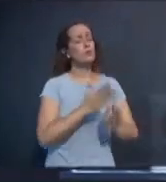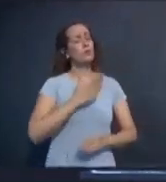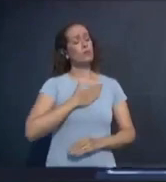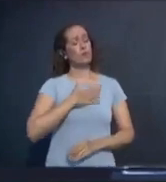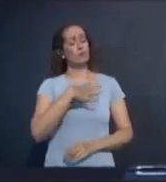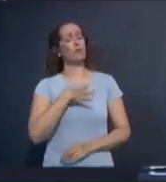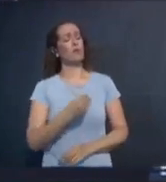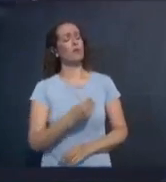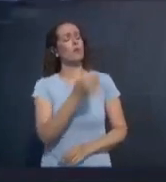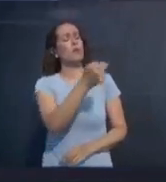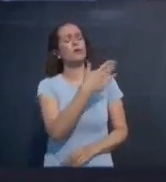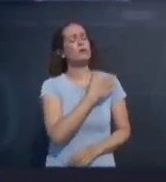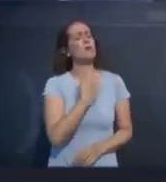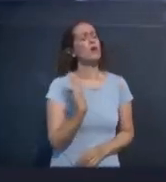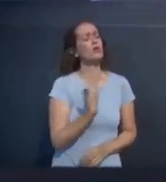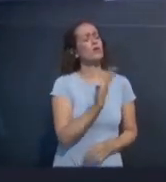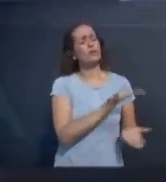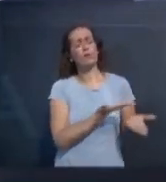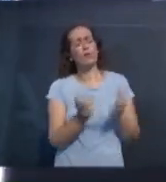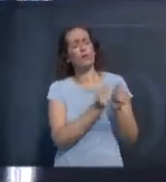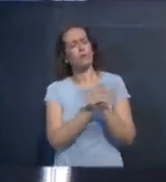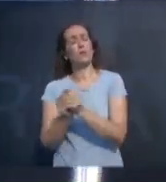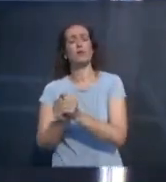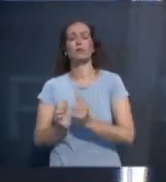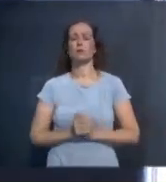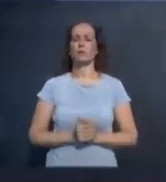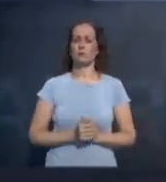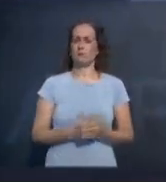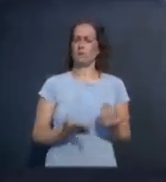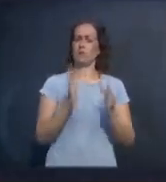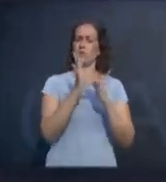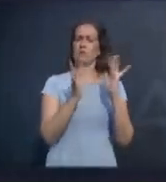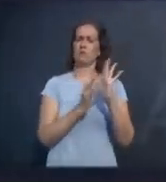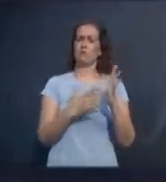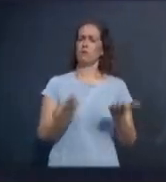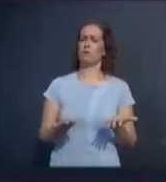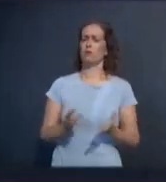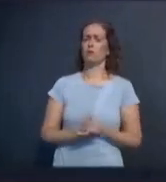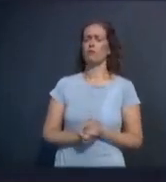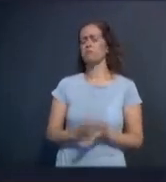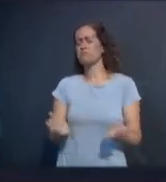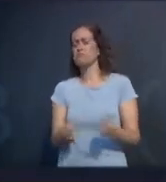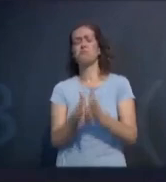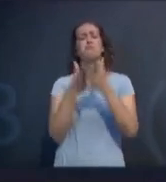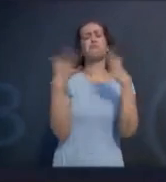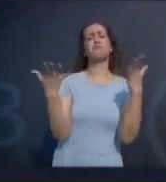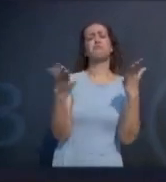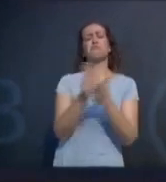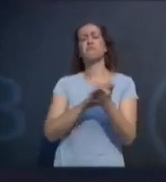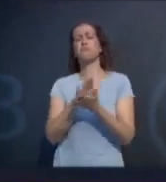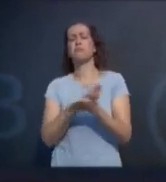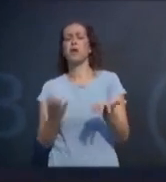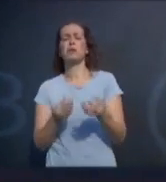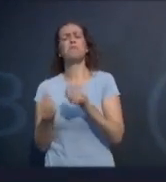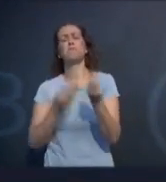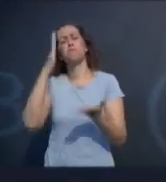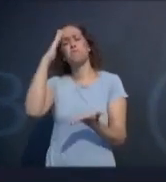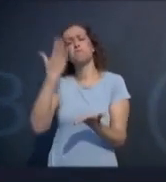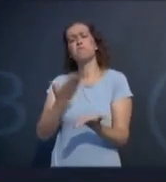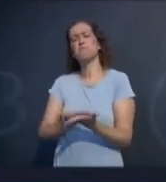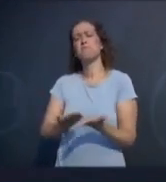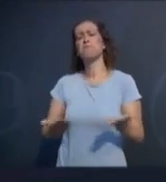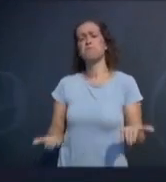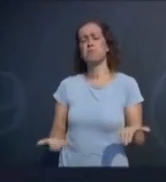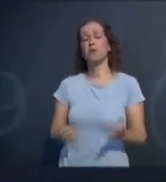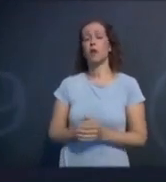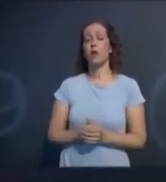morte. Então Jesus lhe disse, se porventura não virdes sinais de prodígios, de modo nenhum crereis.